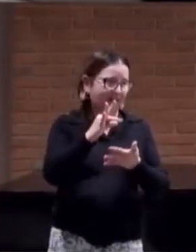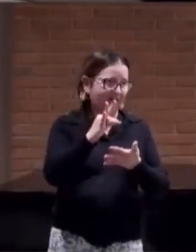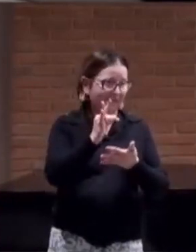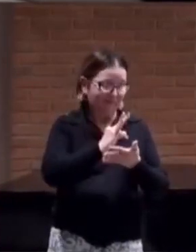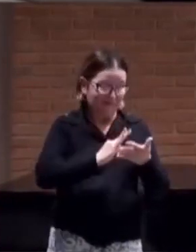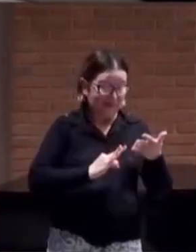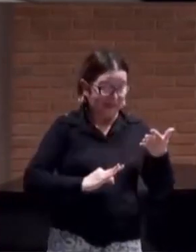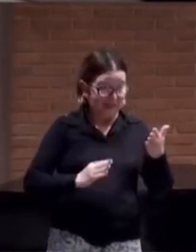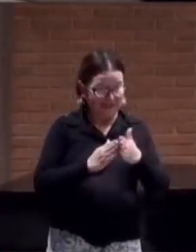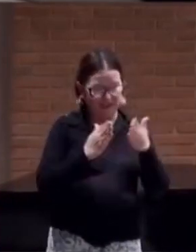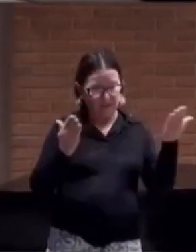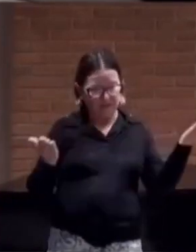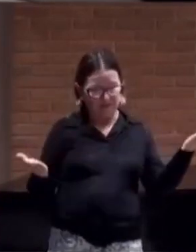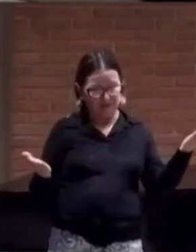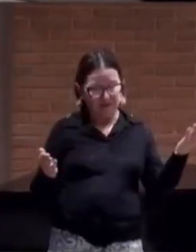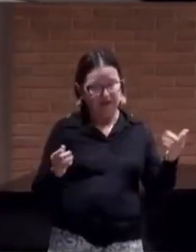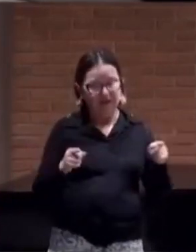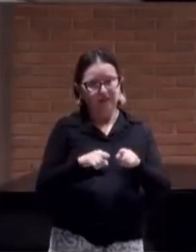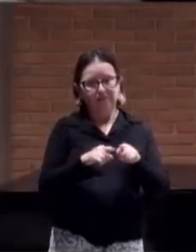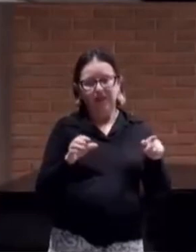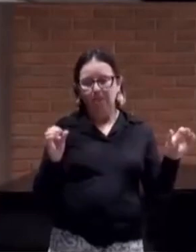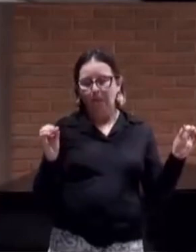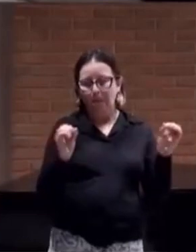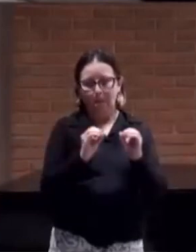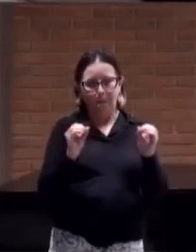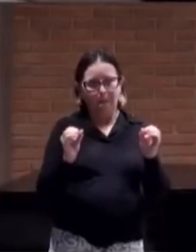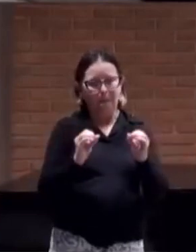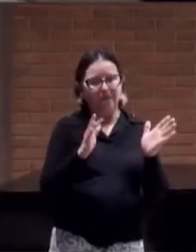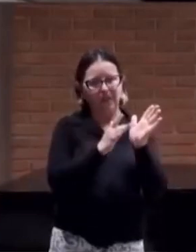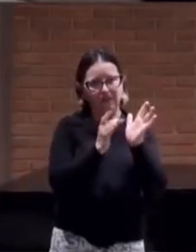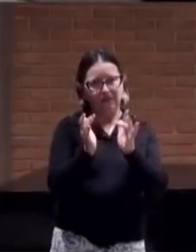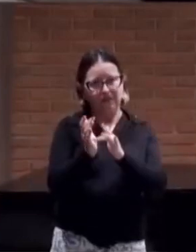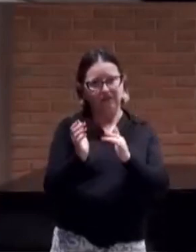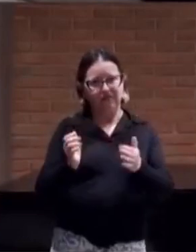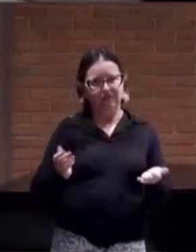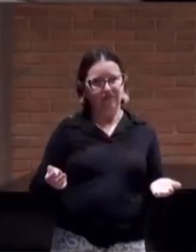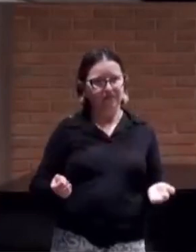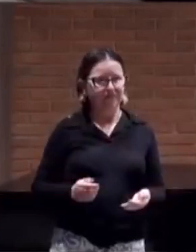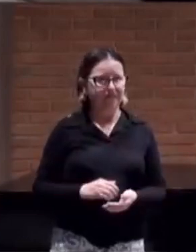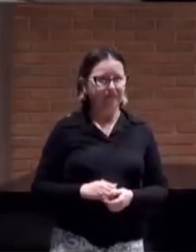mas não sabe nada de Jesus.